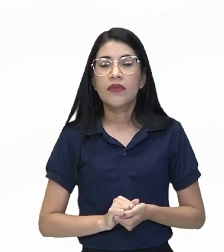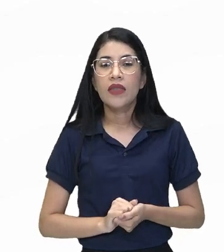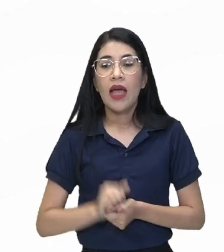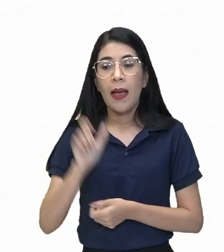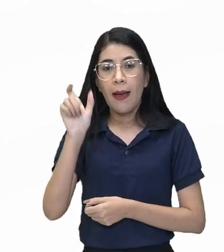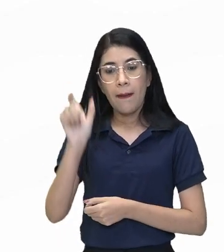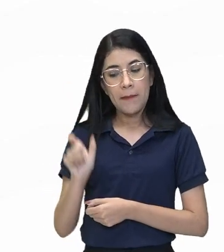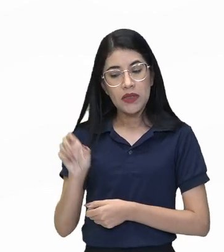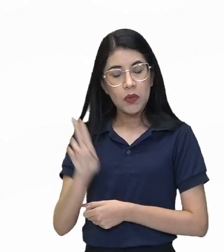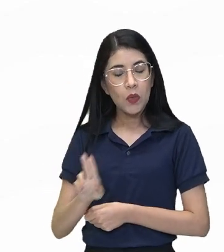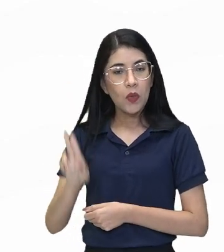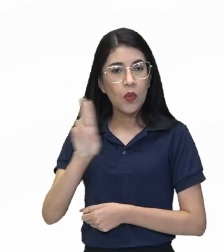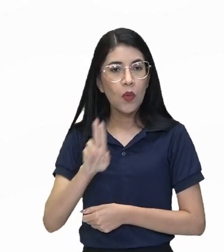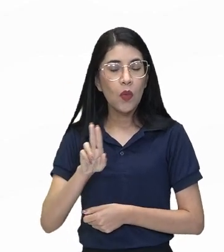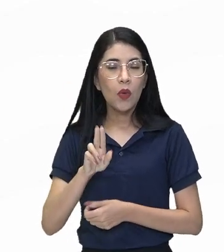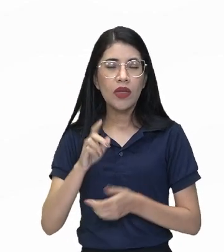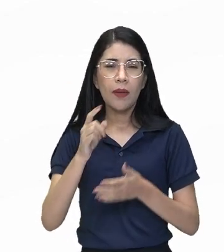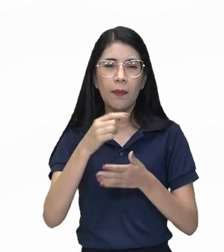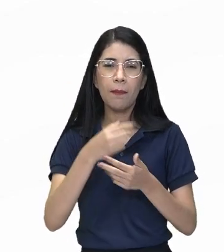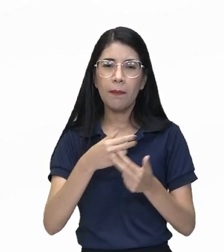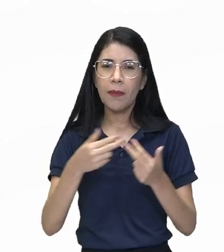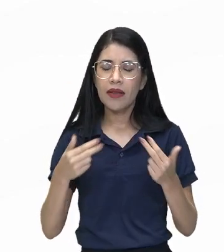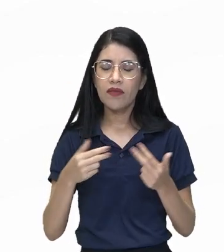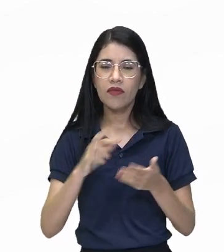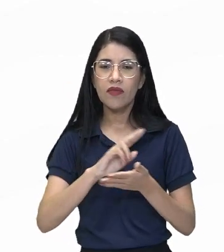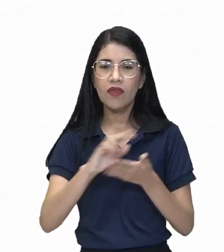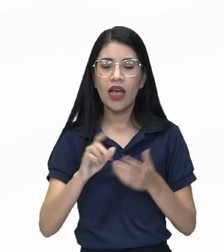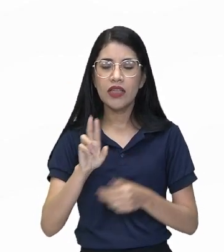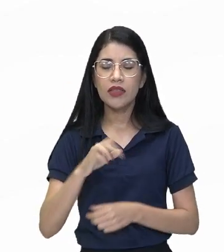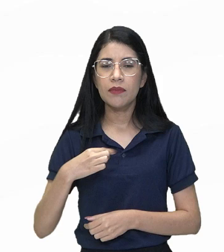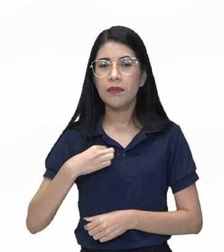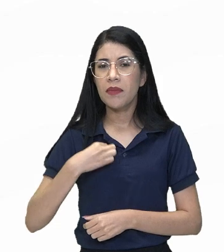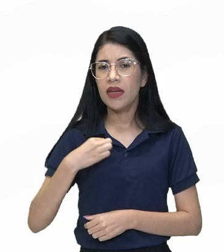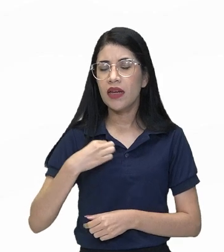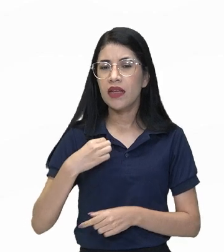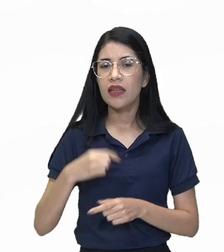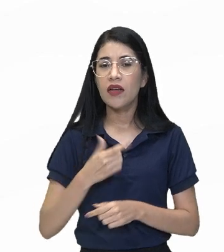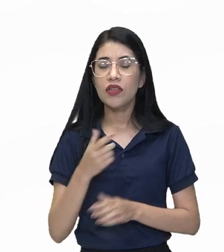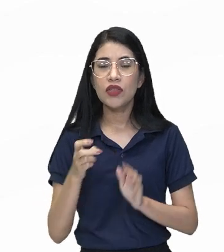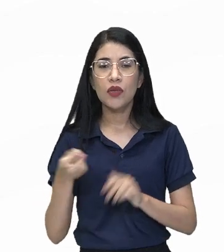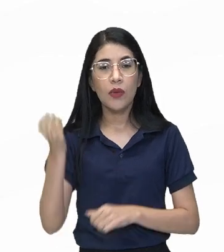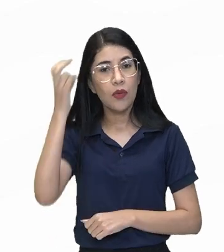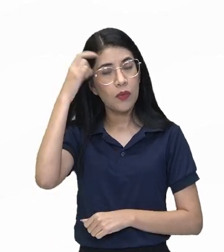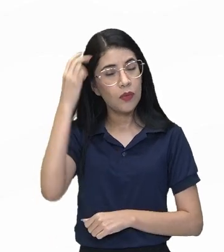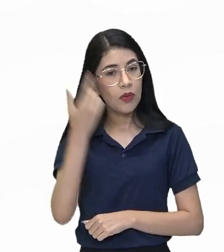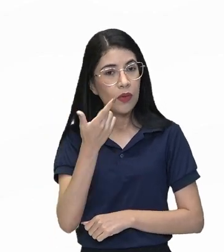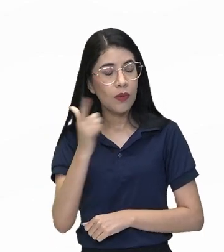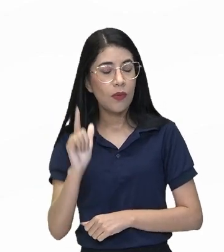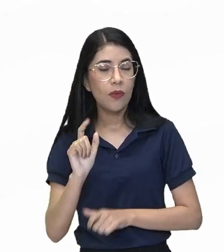pessoa utilizando acessórios, vestimentas de uma outra cultura,